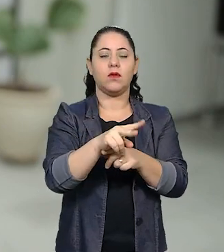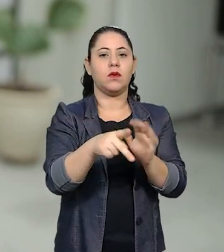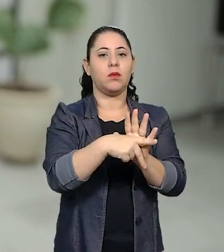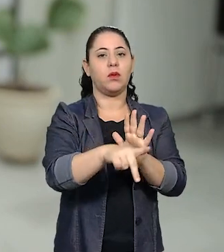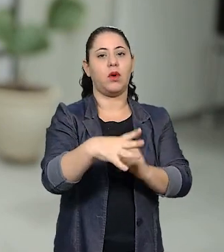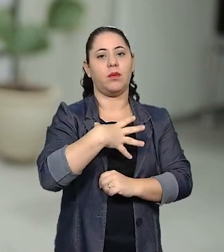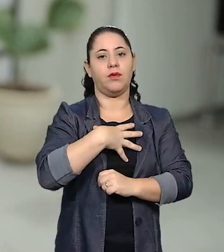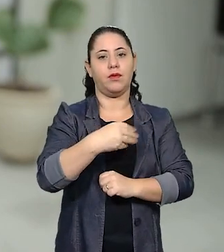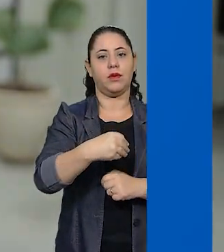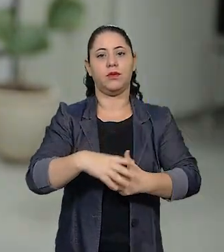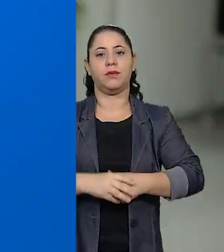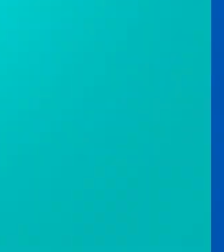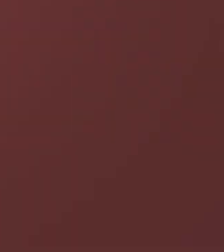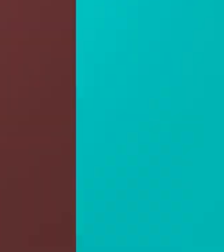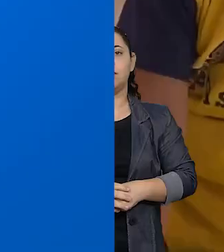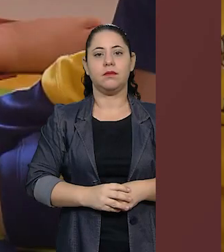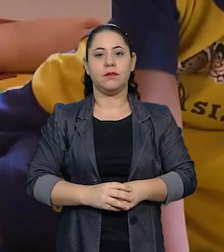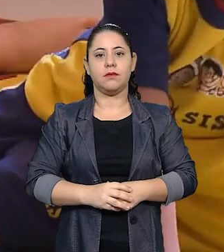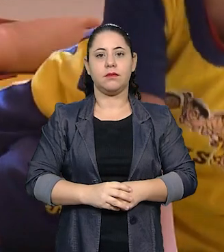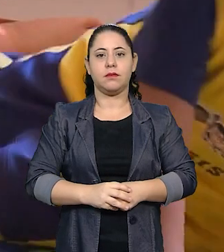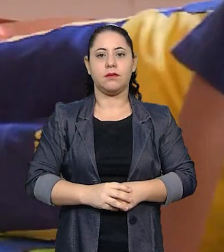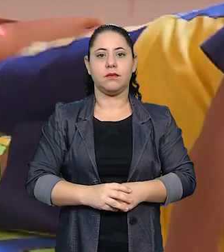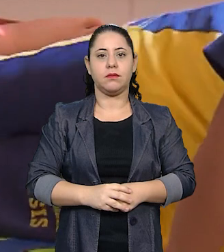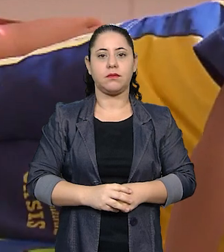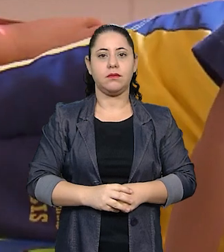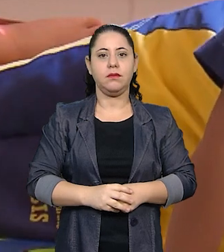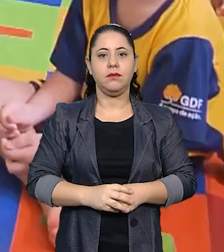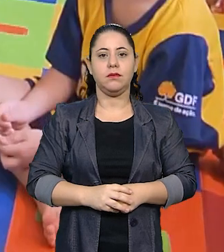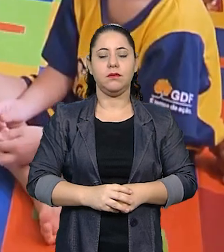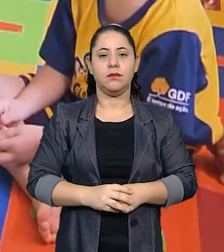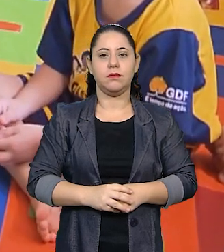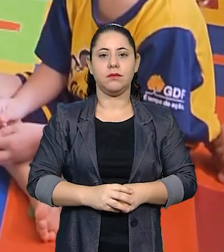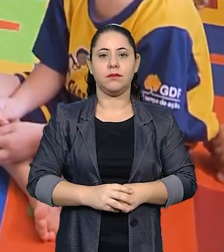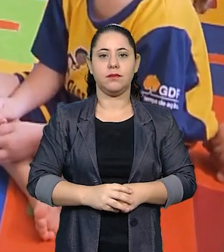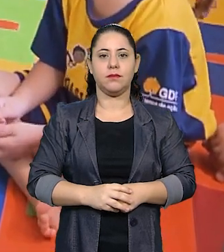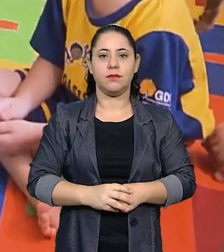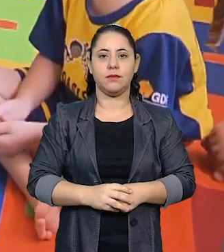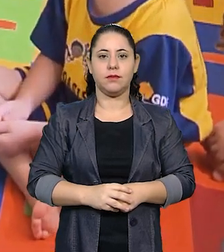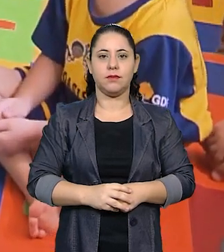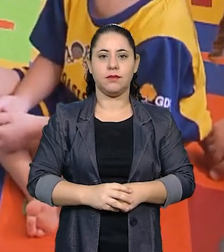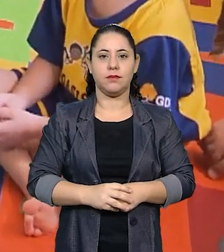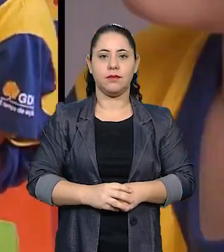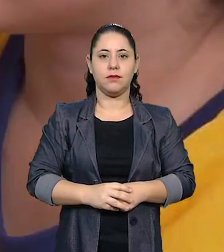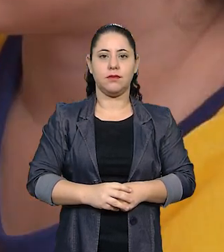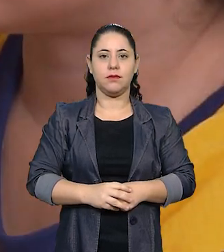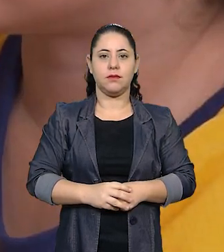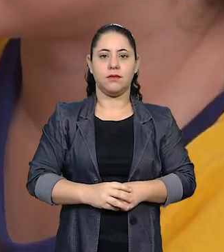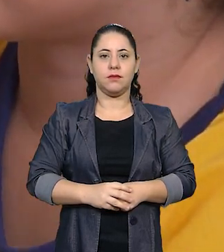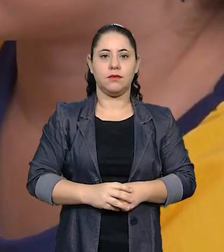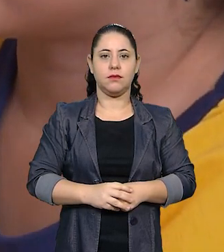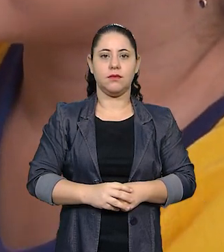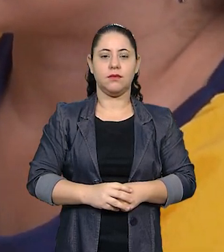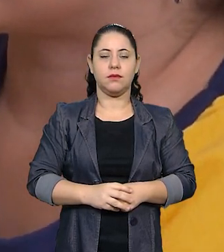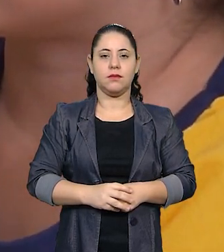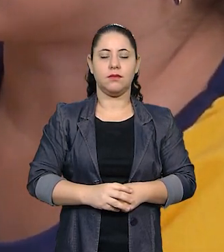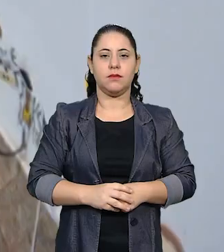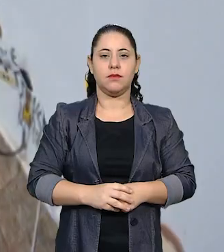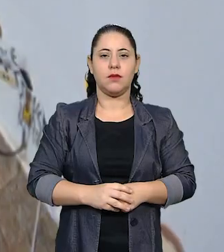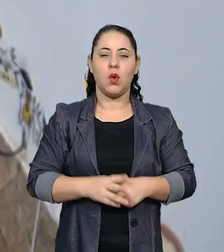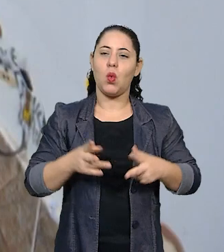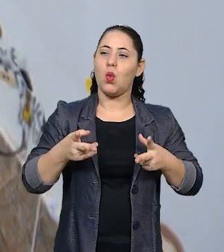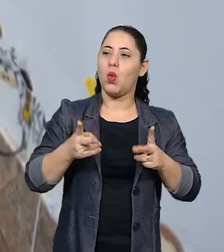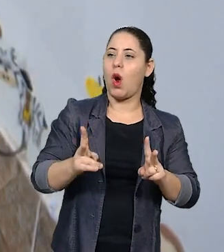creche é um direito social, mas não são todas as famílias que conseguem as vagas para os filhos.